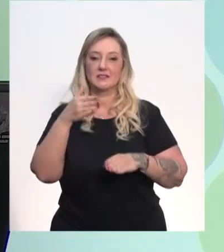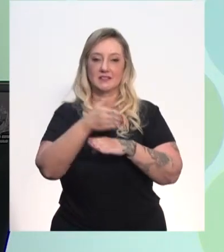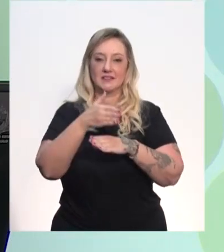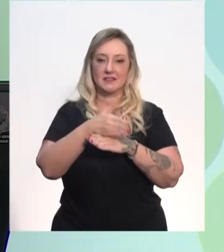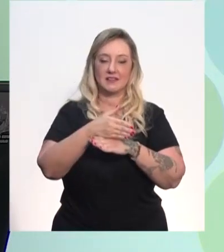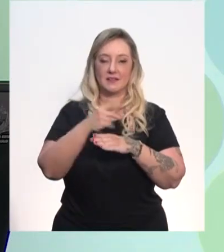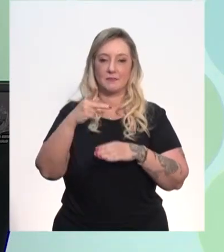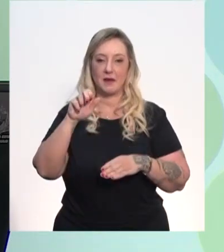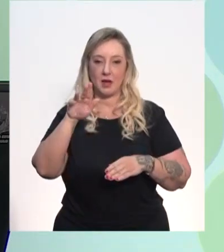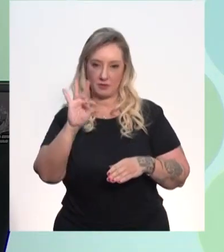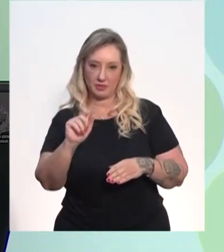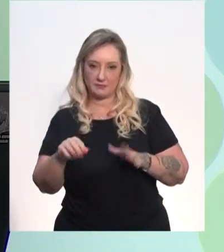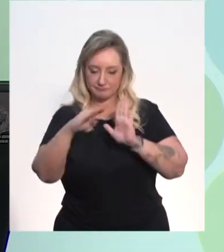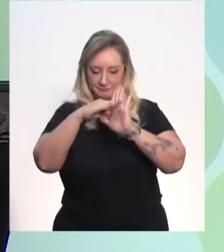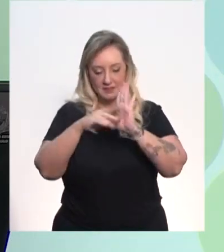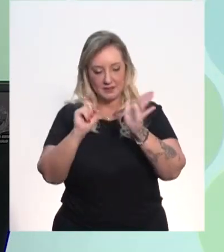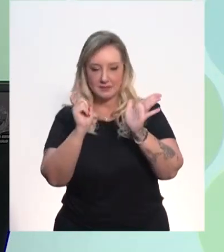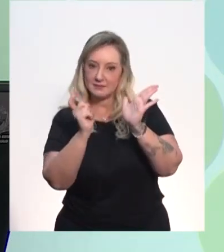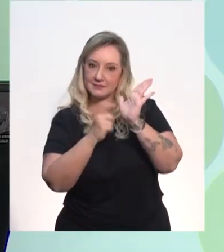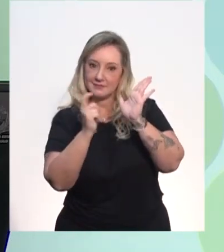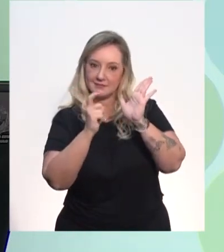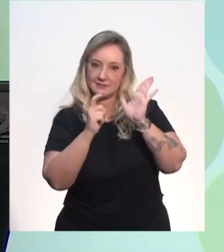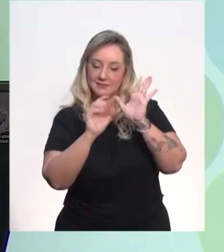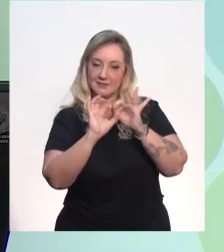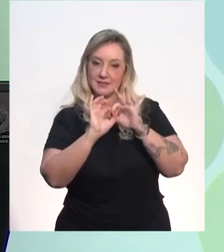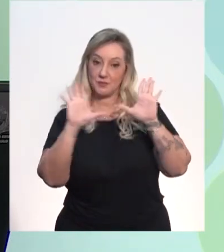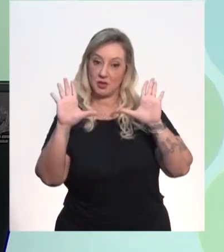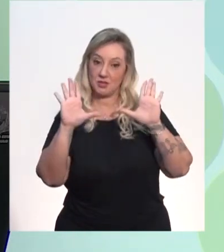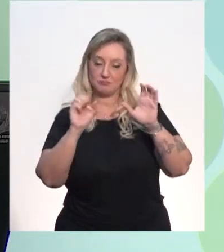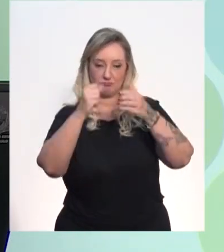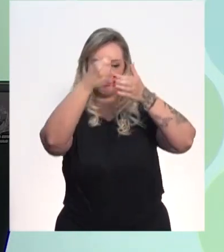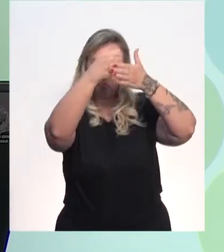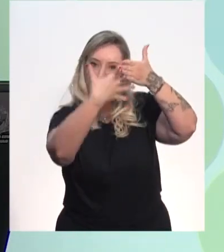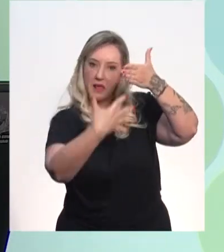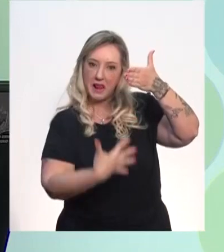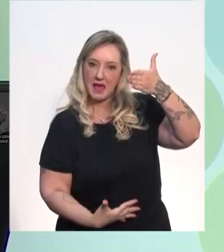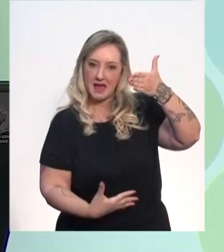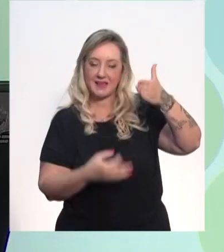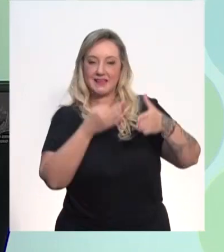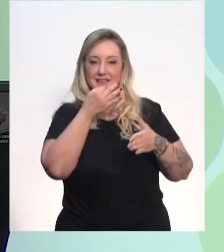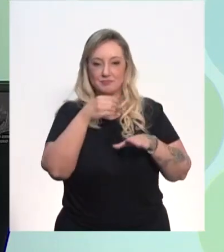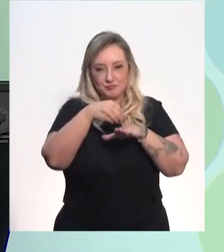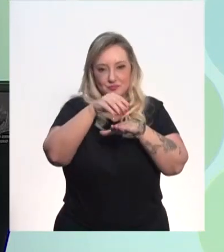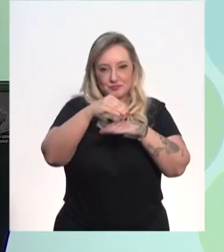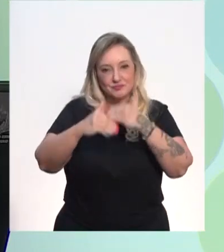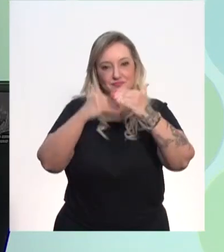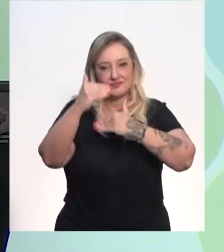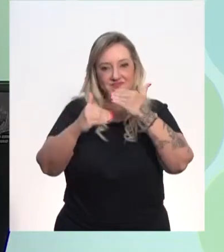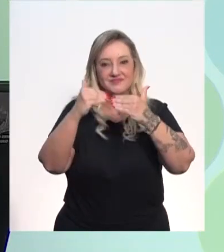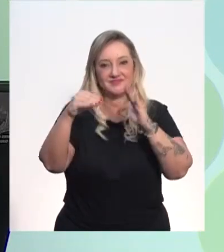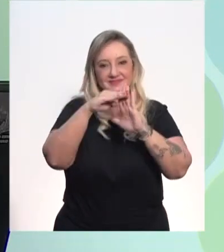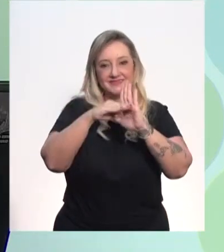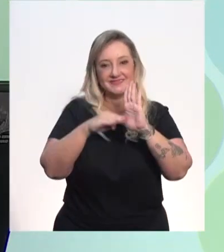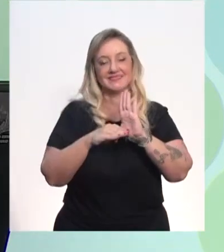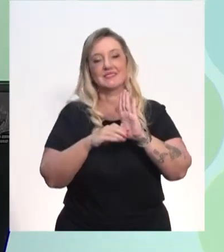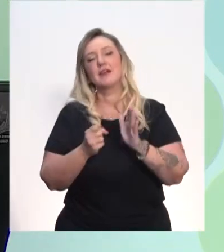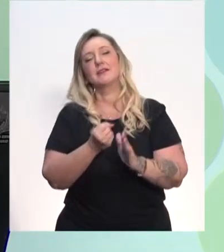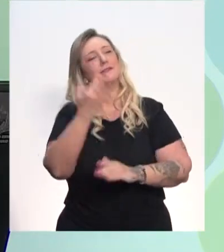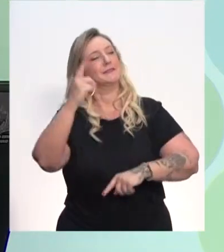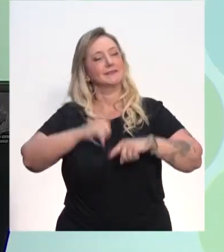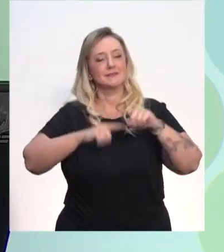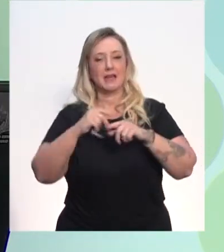o acesso para o professor. Então, o professor também consegue acessar essas pautas para estudar, para um